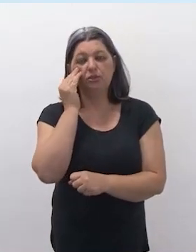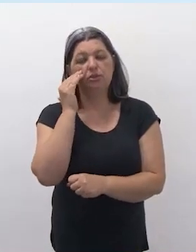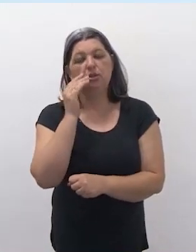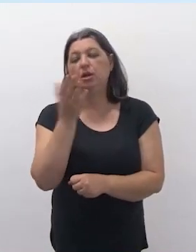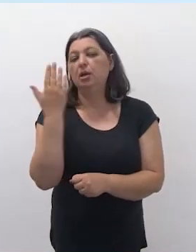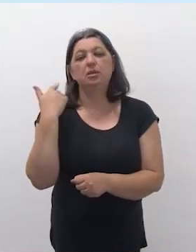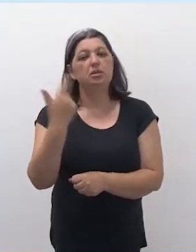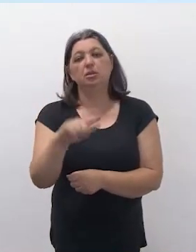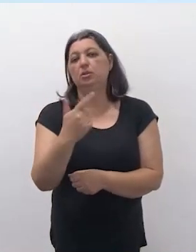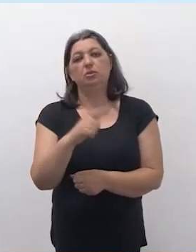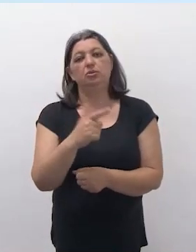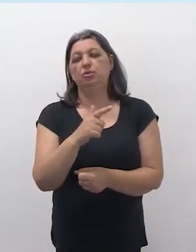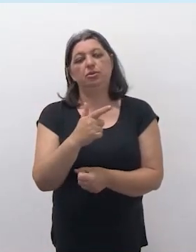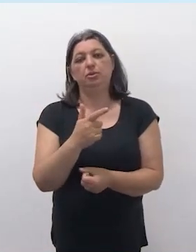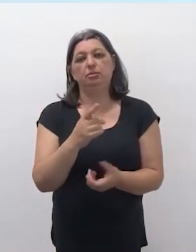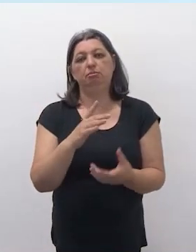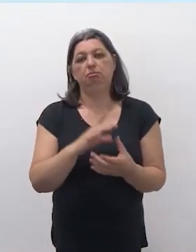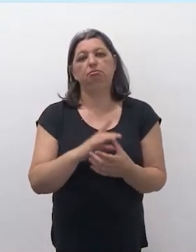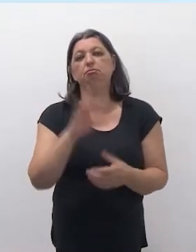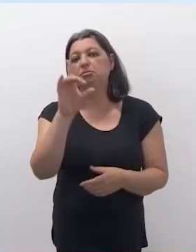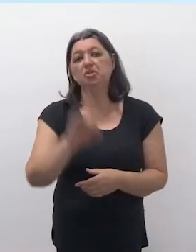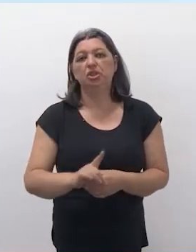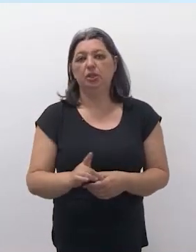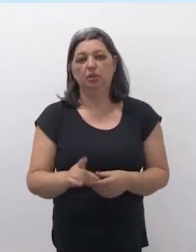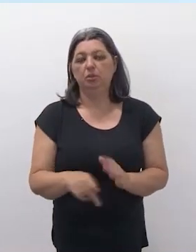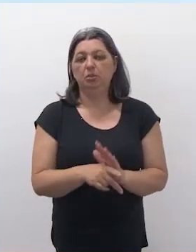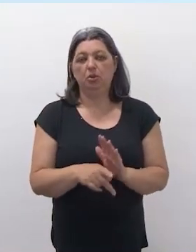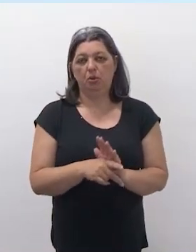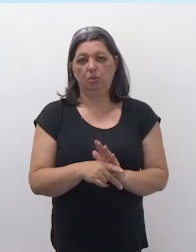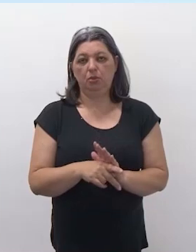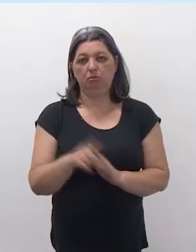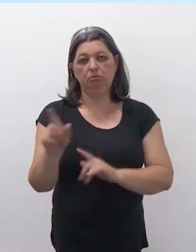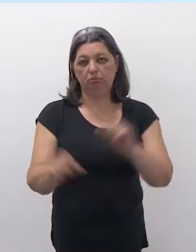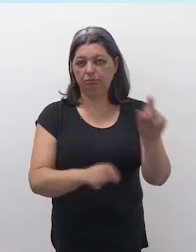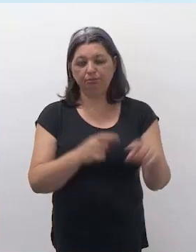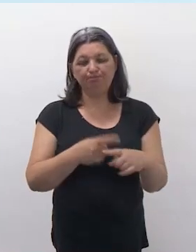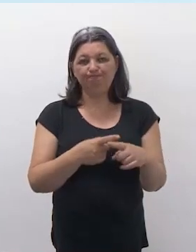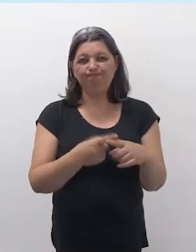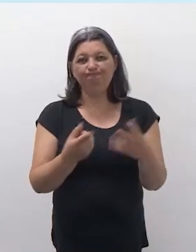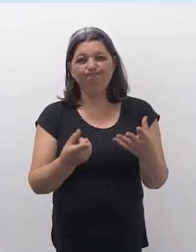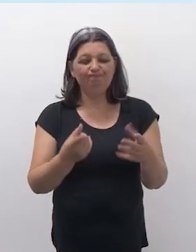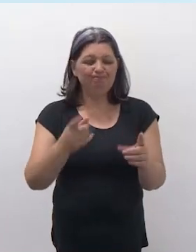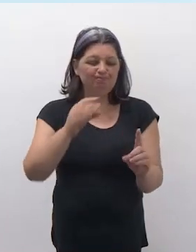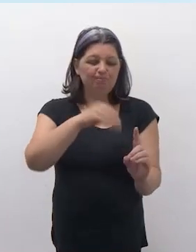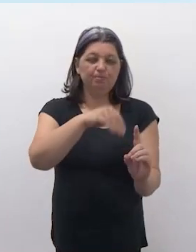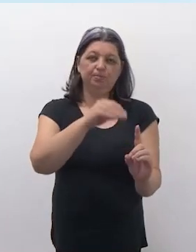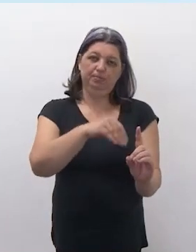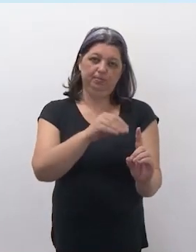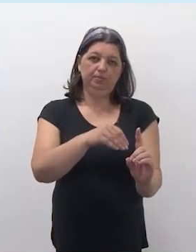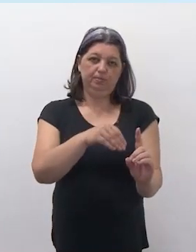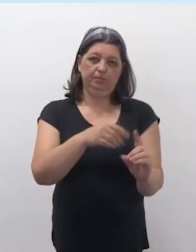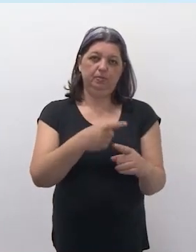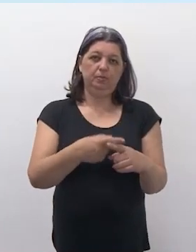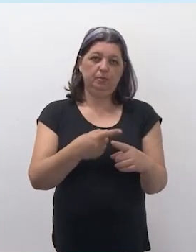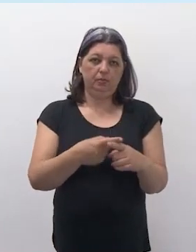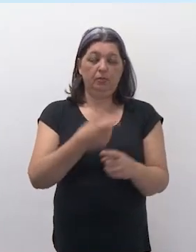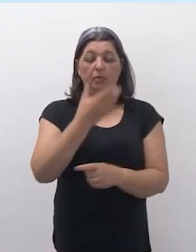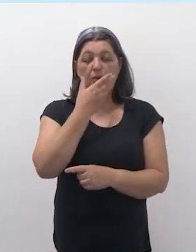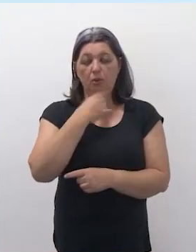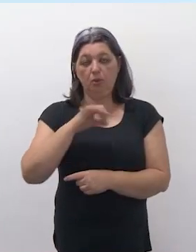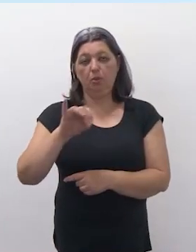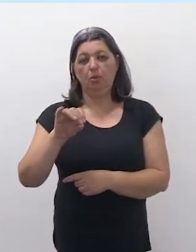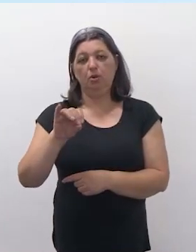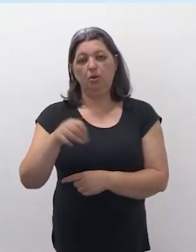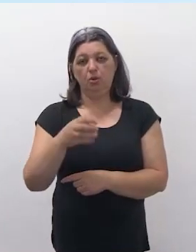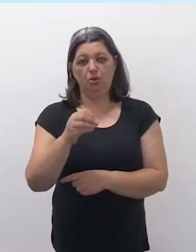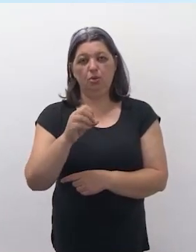direito civil mesmo, né? Que era muito frágil esses direitos civis. O que o José Murilo de Carvalho ele diz, então